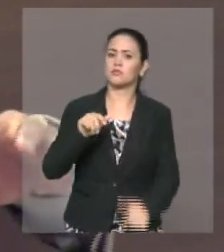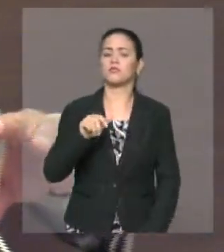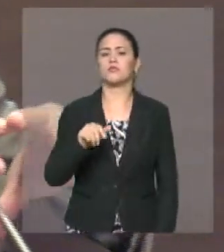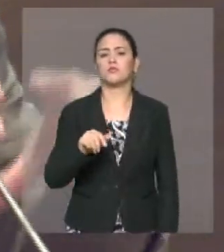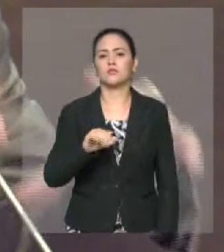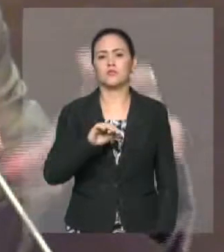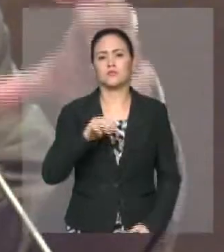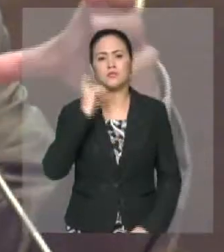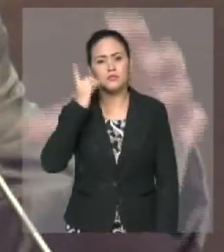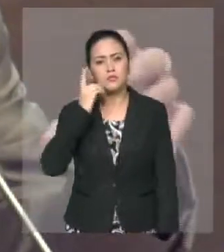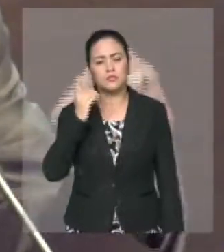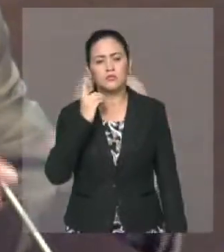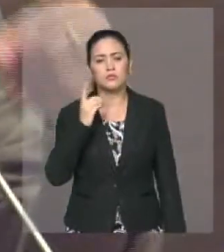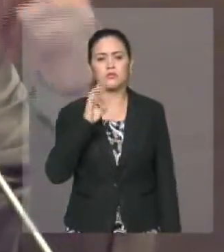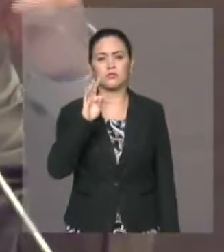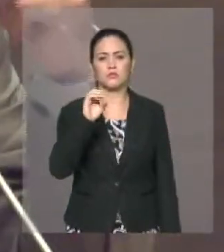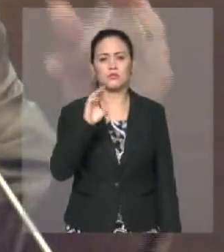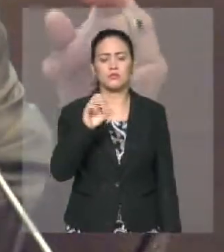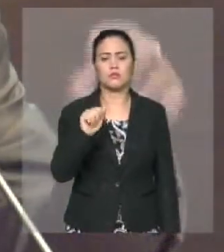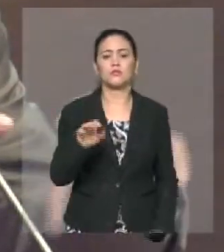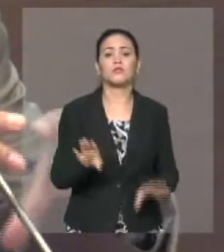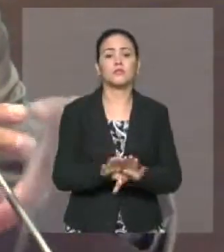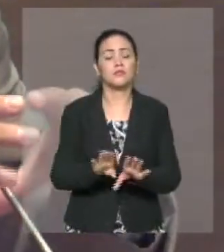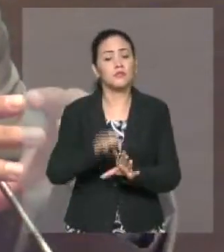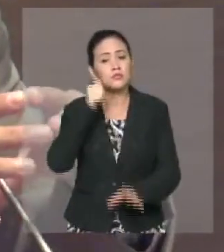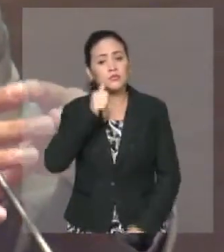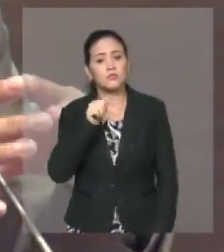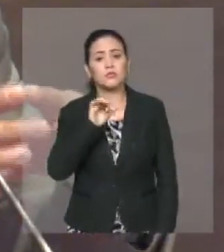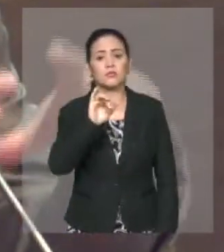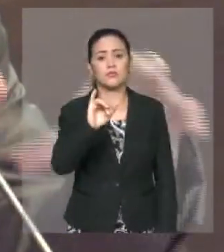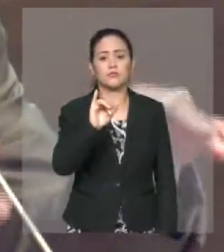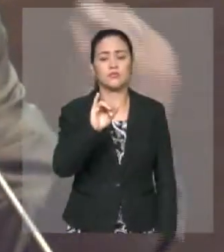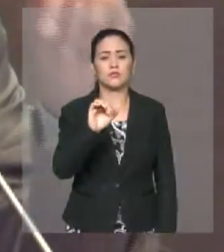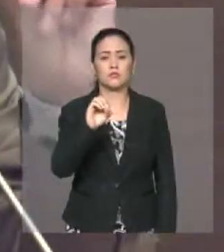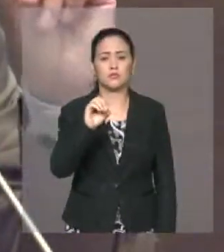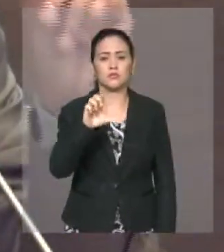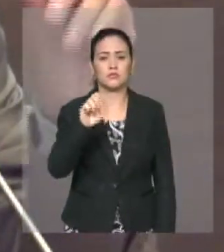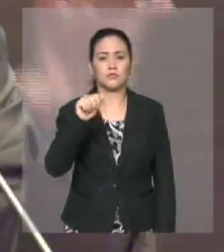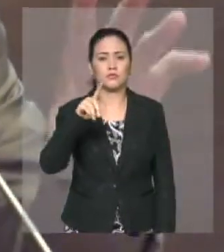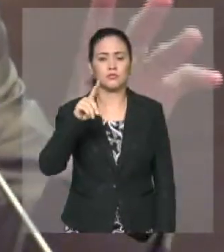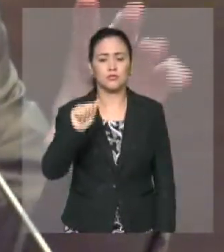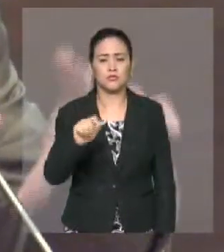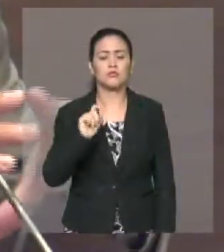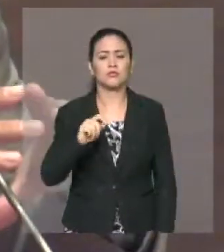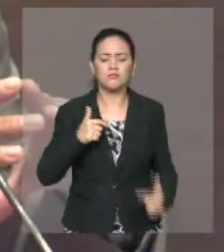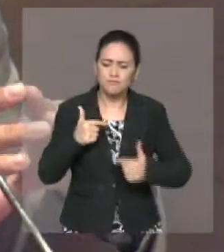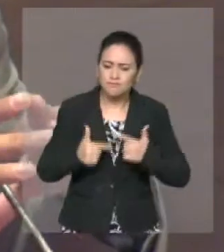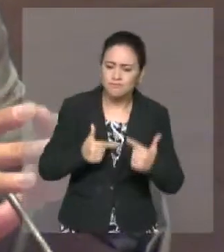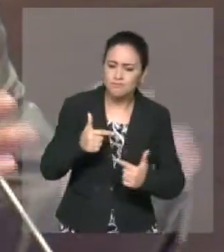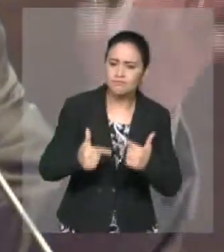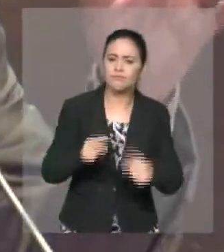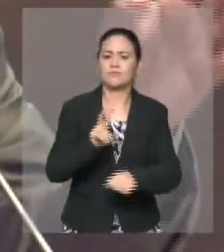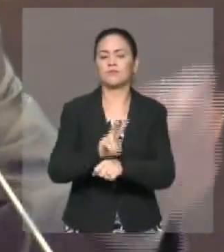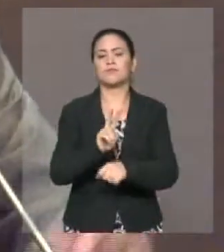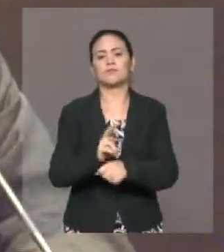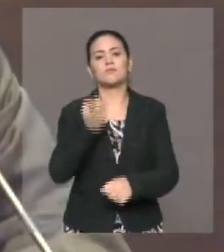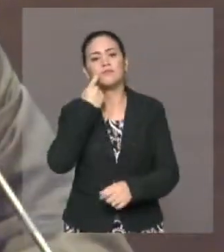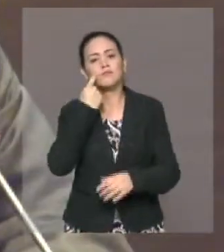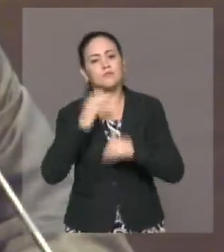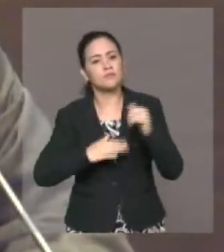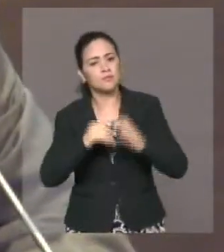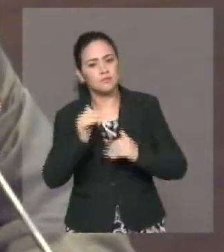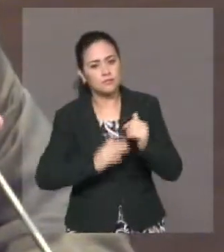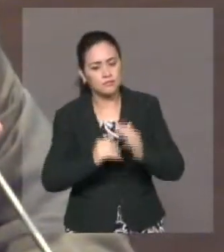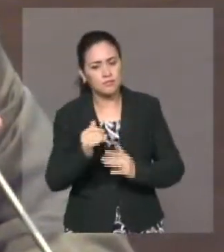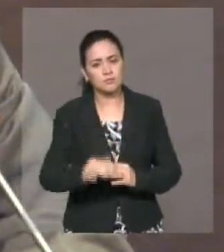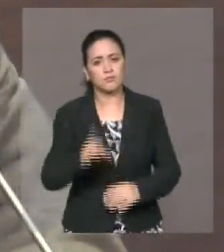própria companheira Yolanda Serra, que está lutando realmente em defesa também dos pescadores e da região ali de Pedro Rosário. Então, eu quero agradecer pela parte e